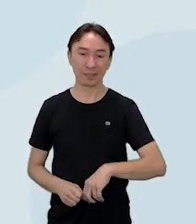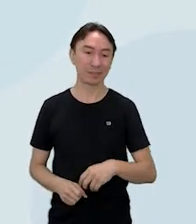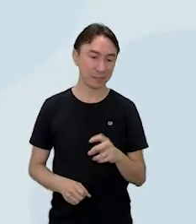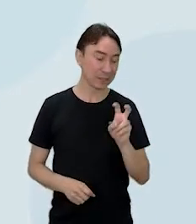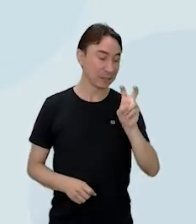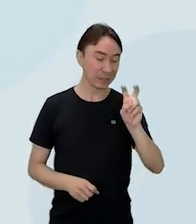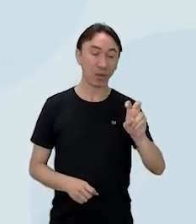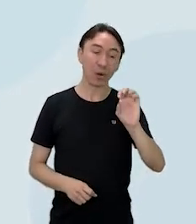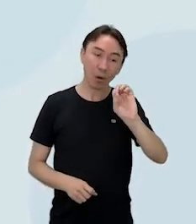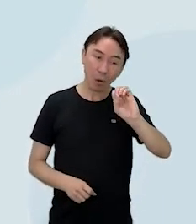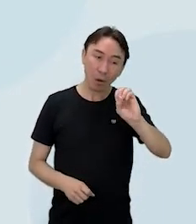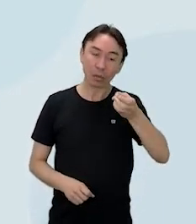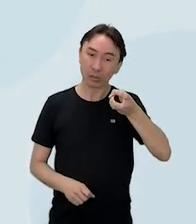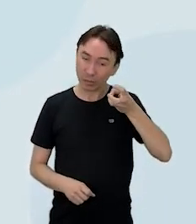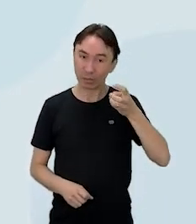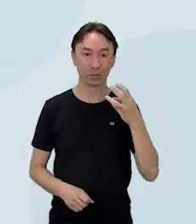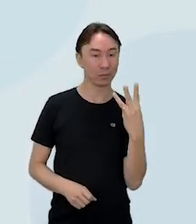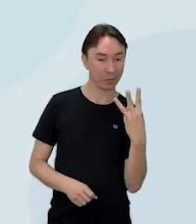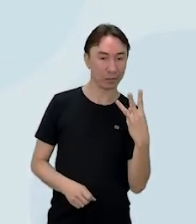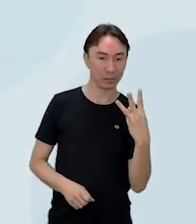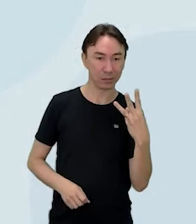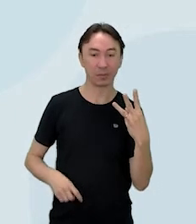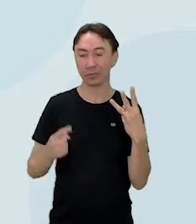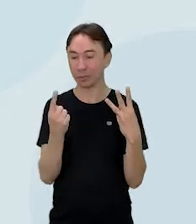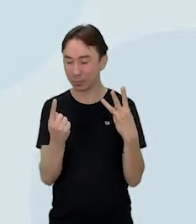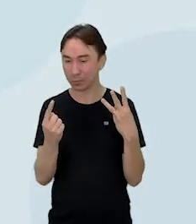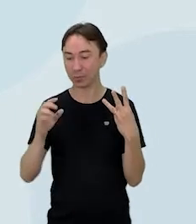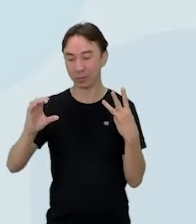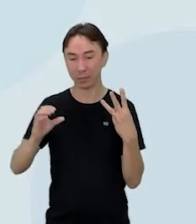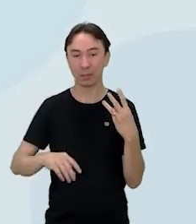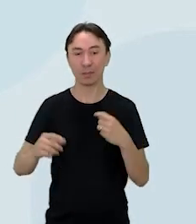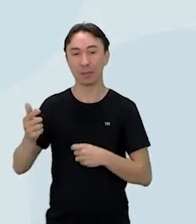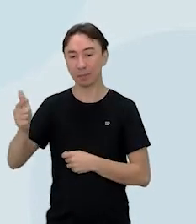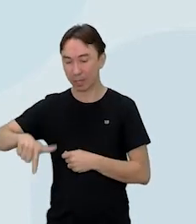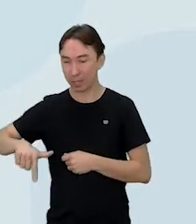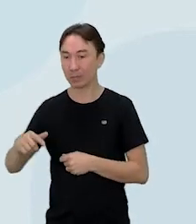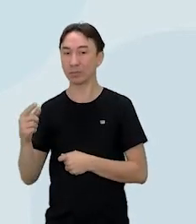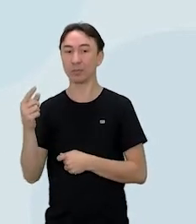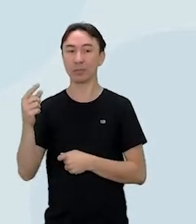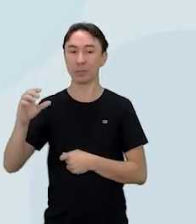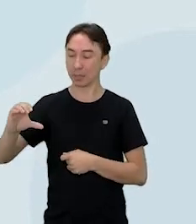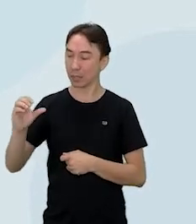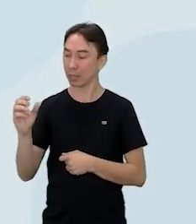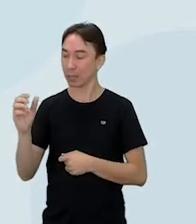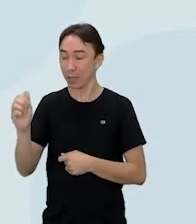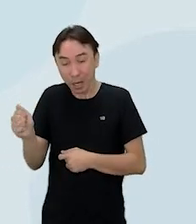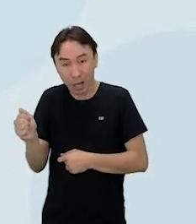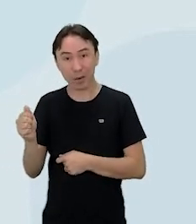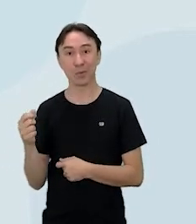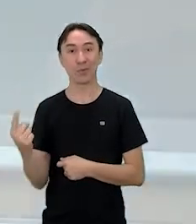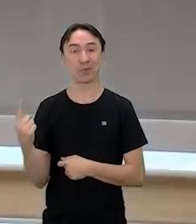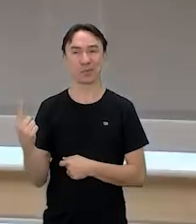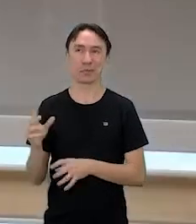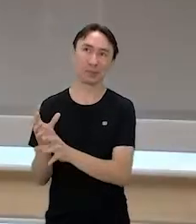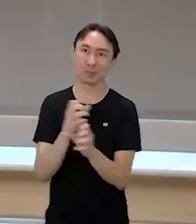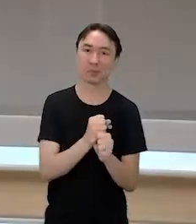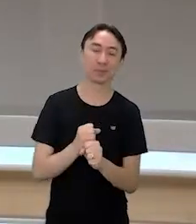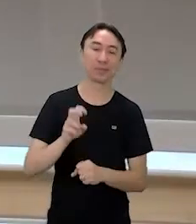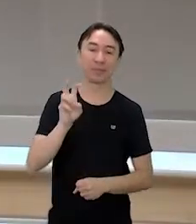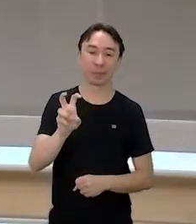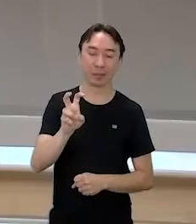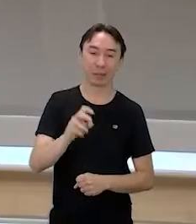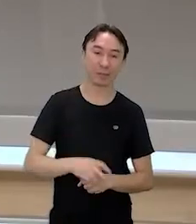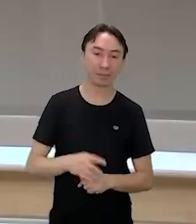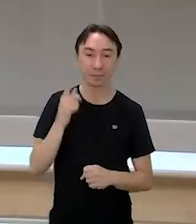oxigênio, 1 de carbono e mais 1 de cálcio. Então, quantos átomos? Cinco átomos. 5 átomos. E quantos elementos químicos nós